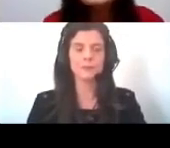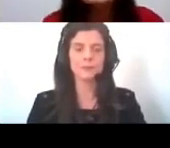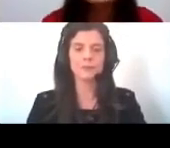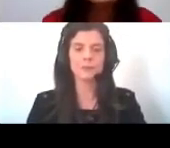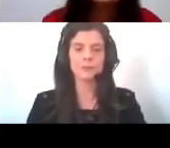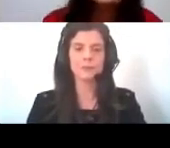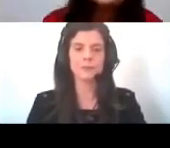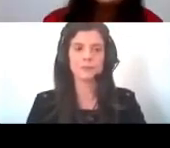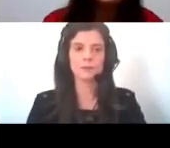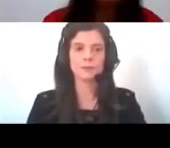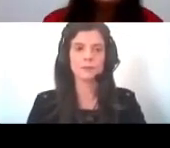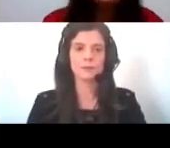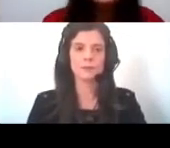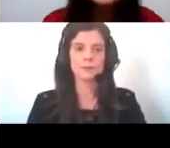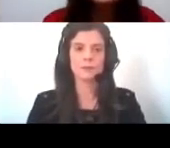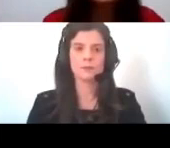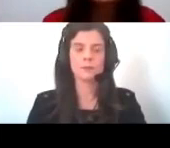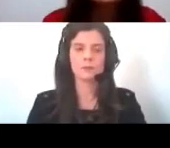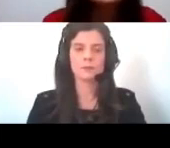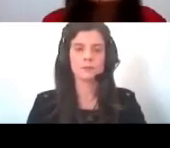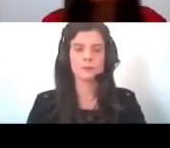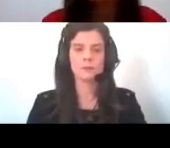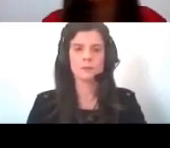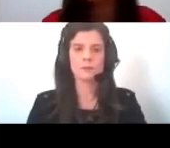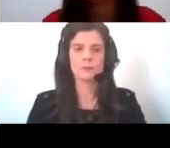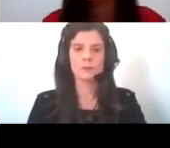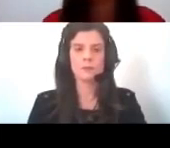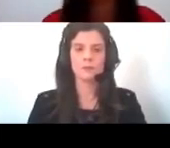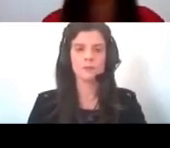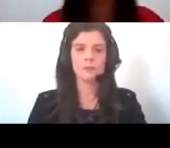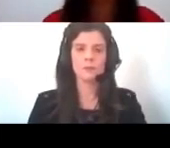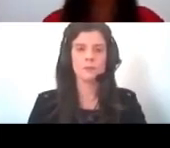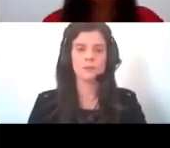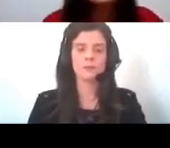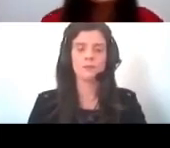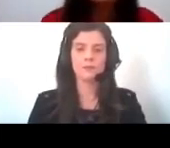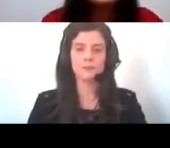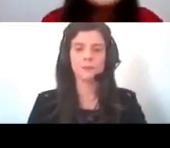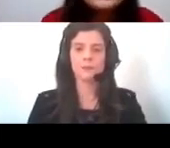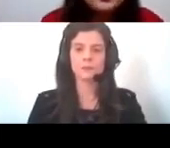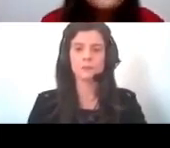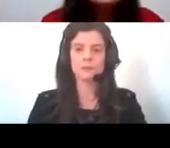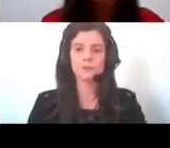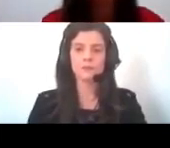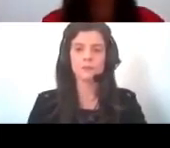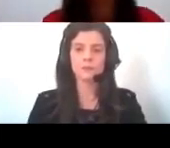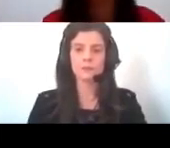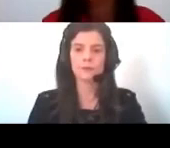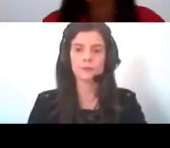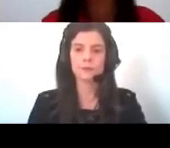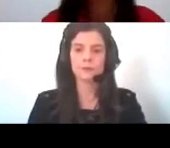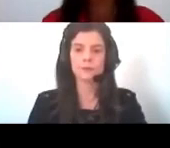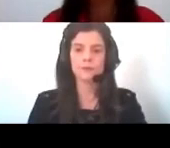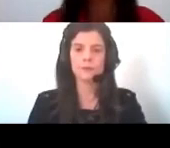Dentro da Secretaria de Economia e Finanças, nós temos lá o setor de tecnologia da informação.